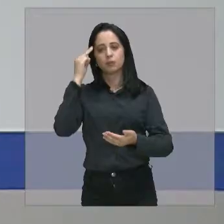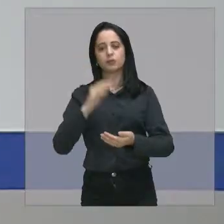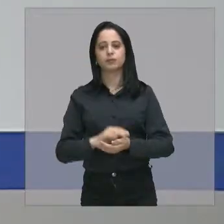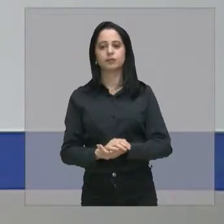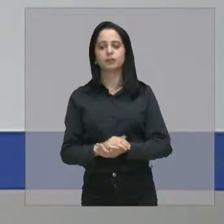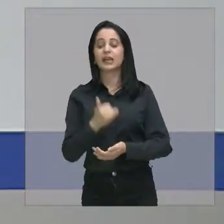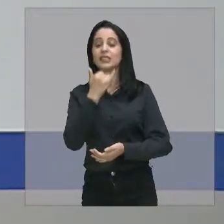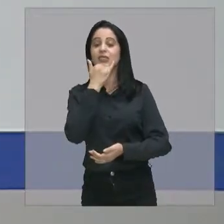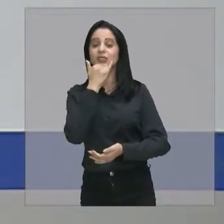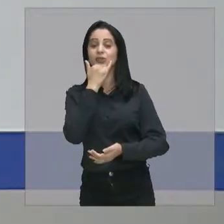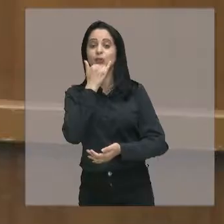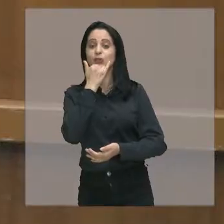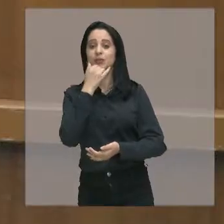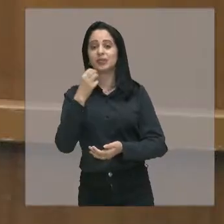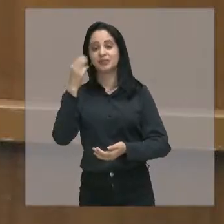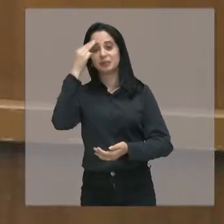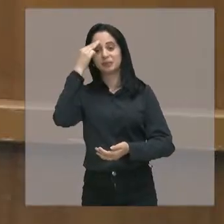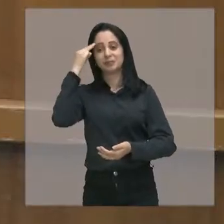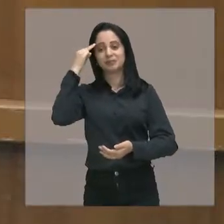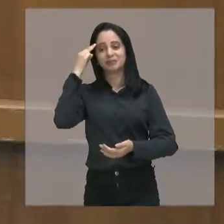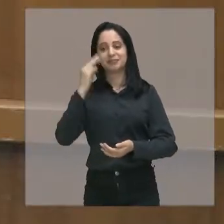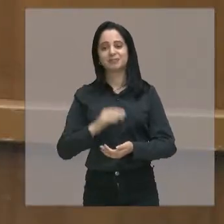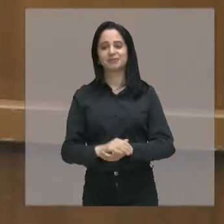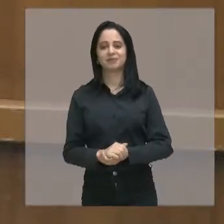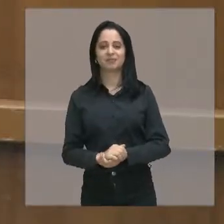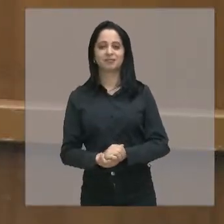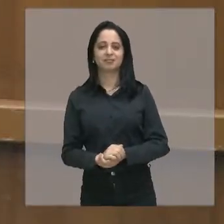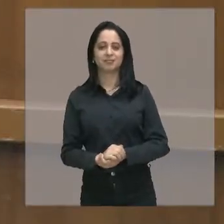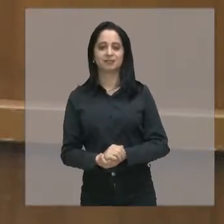Desculpa, Marcelo Garcia.